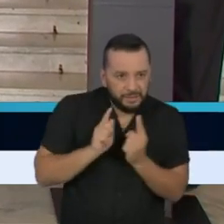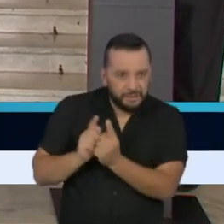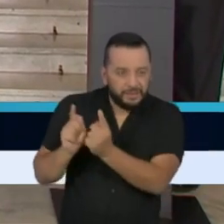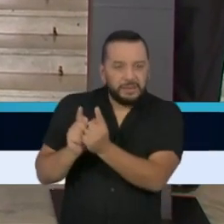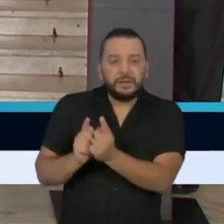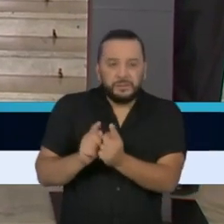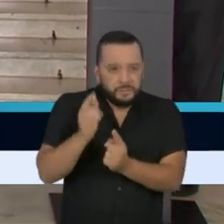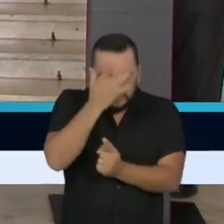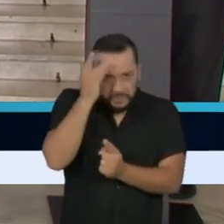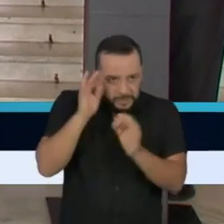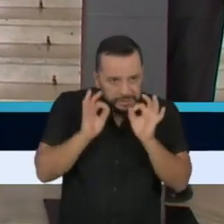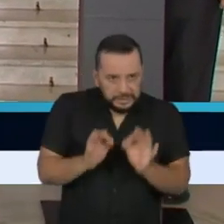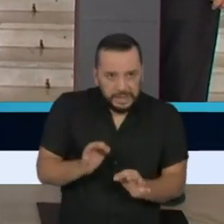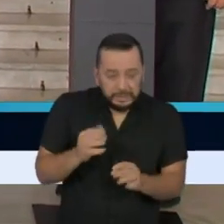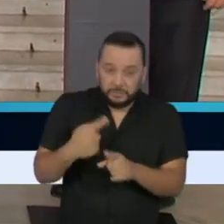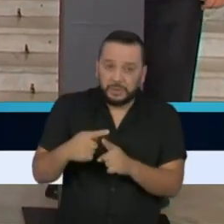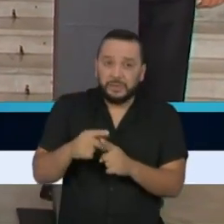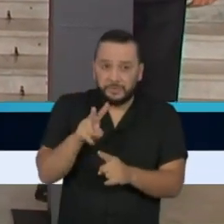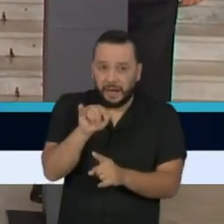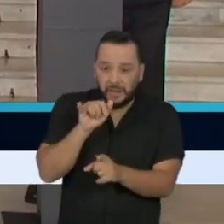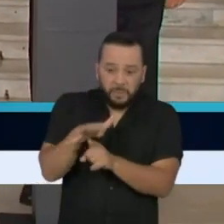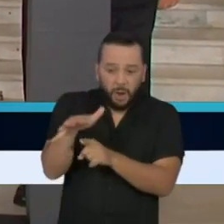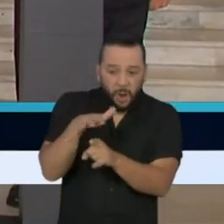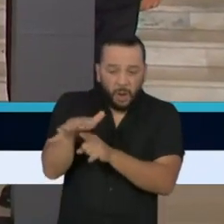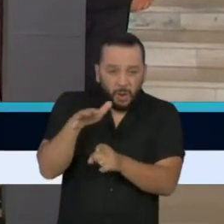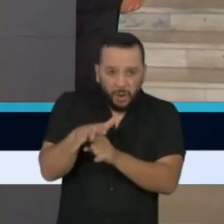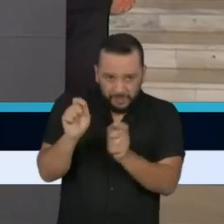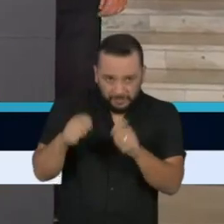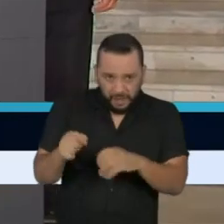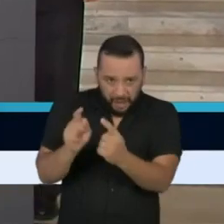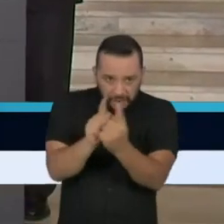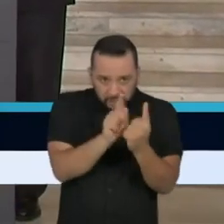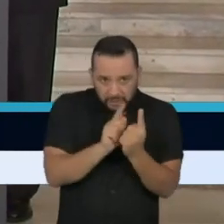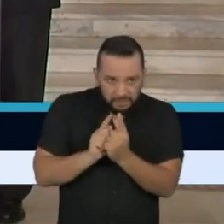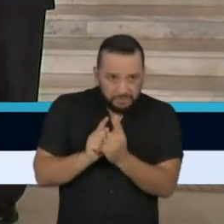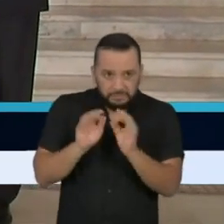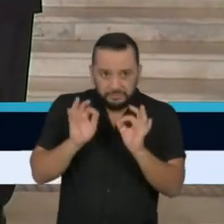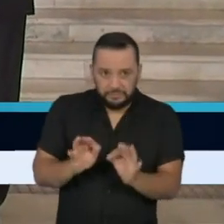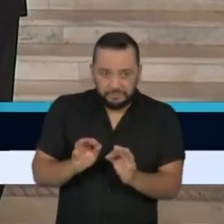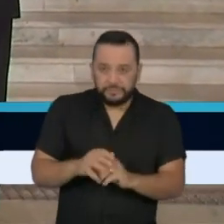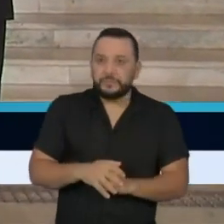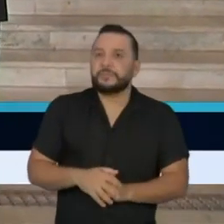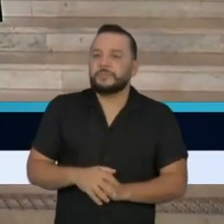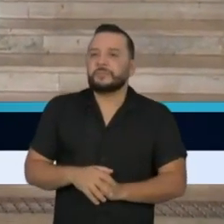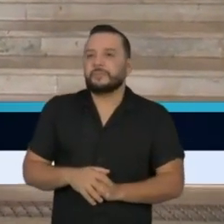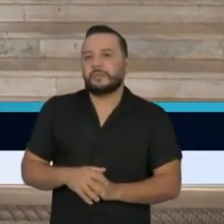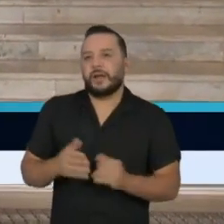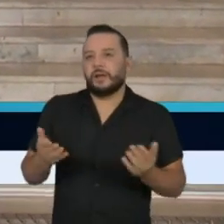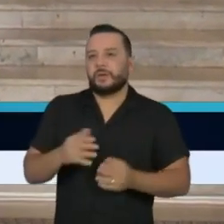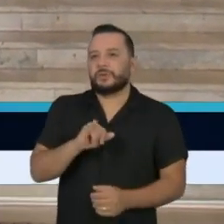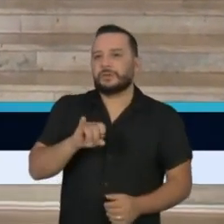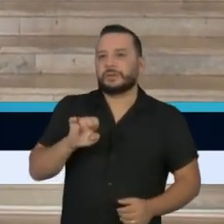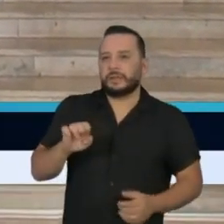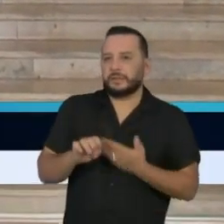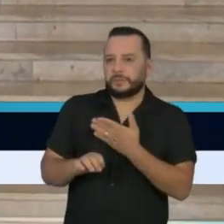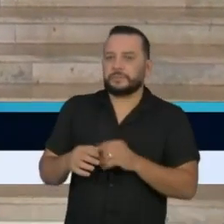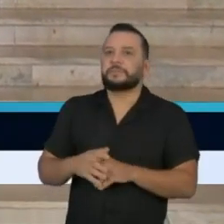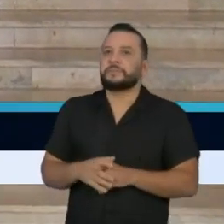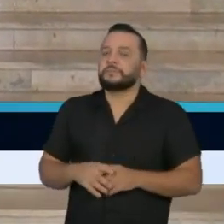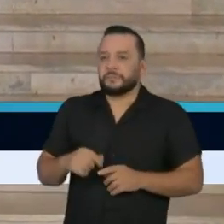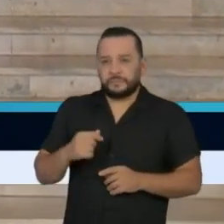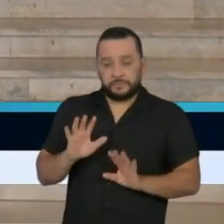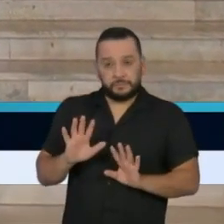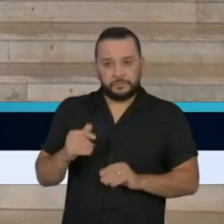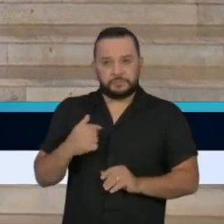Obrigado, Silvério. Vou pedir ao doutor Guerra, e se necessário, com comentários da doutora Helena Sato. Pelos cálculos que